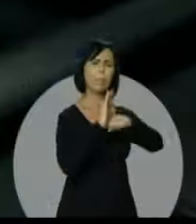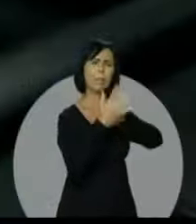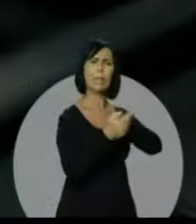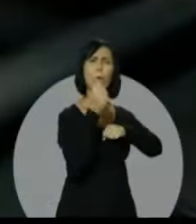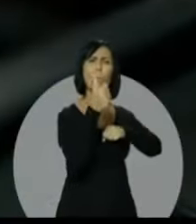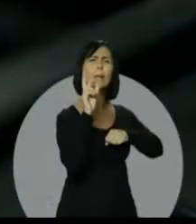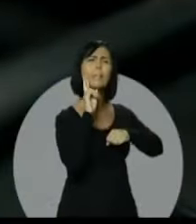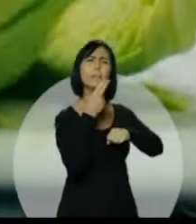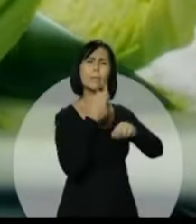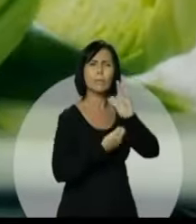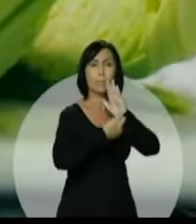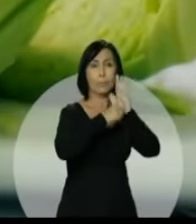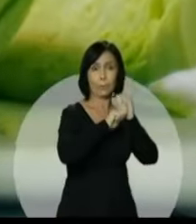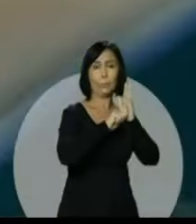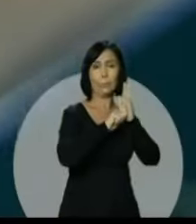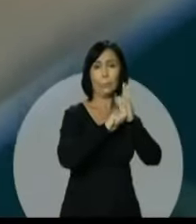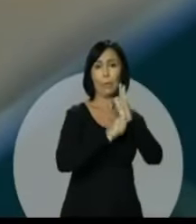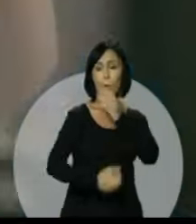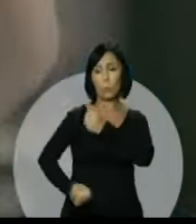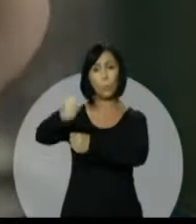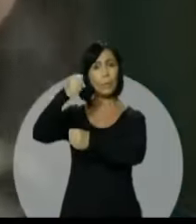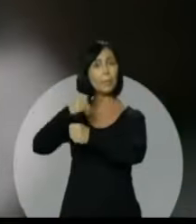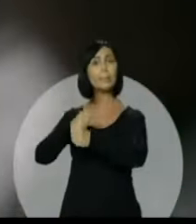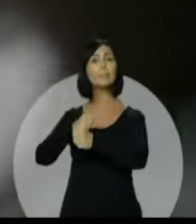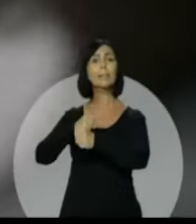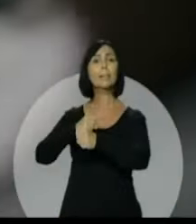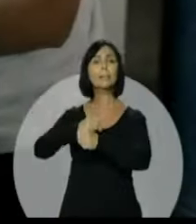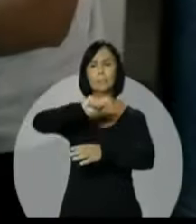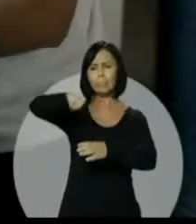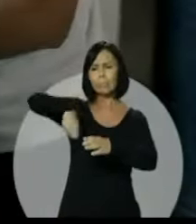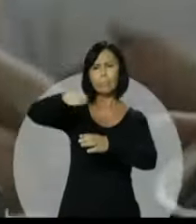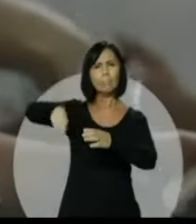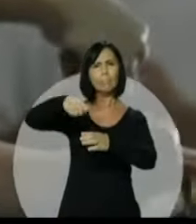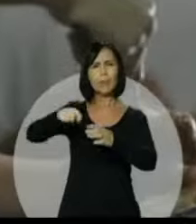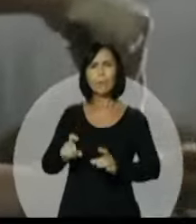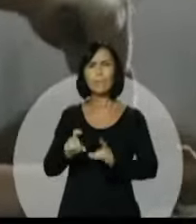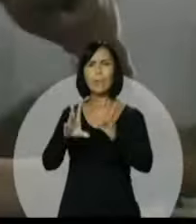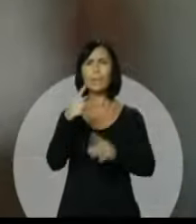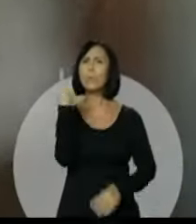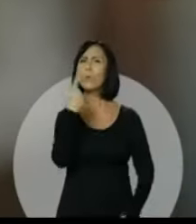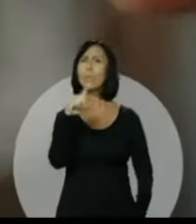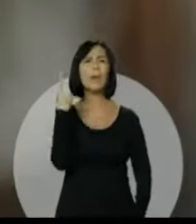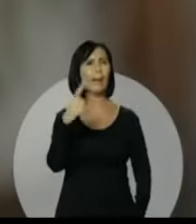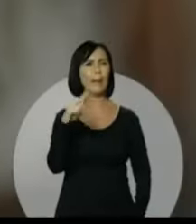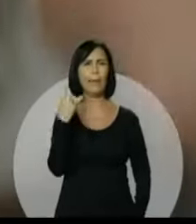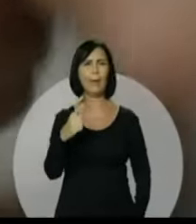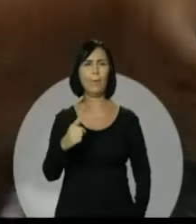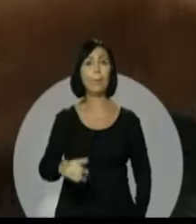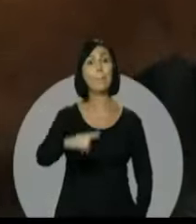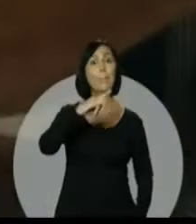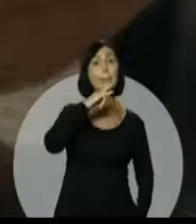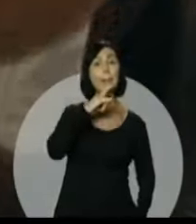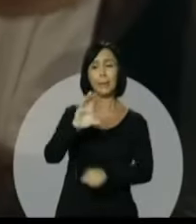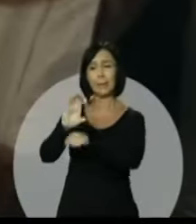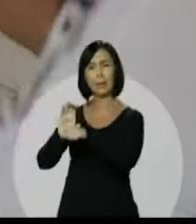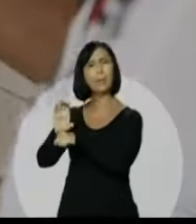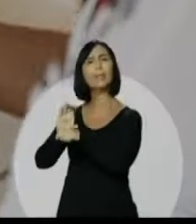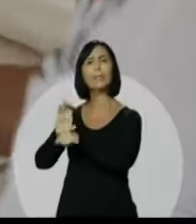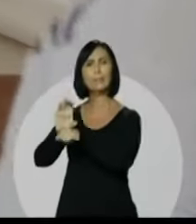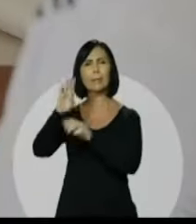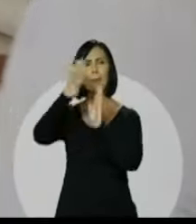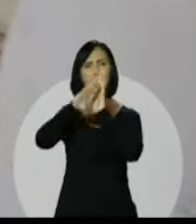na pandemia. Mas desde o ano passado faz refeições que são vendidas por R$1 em Baê e